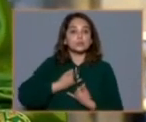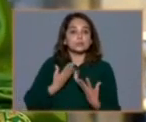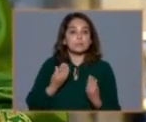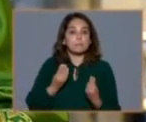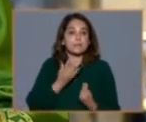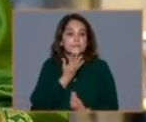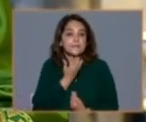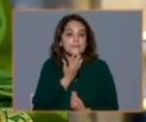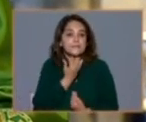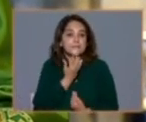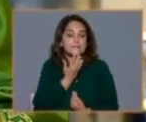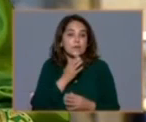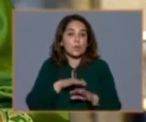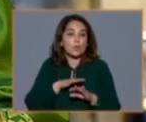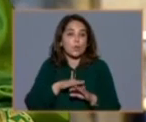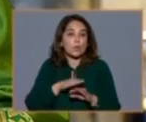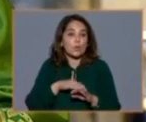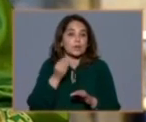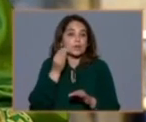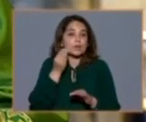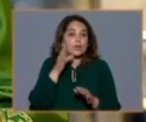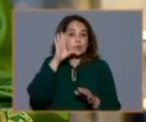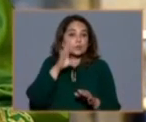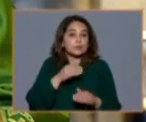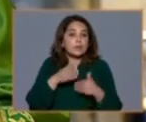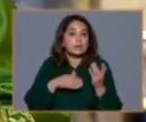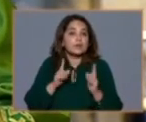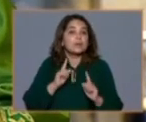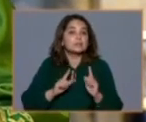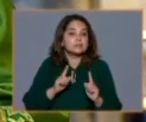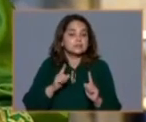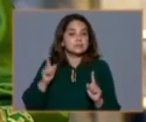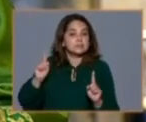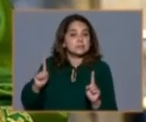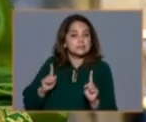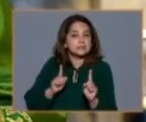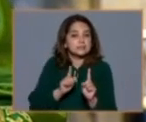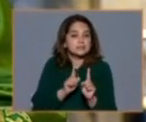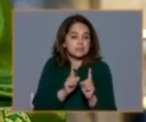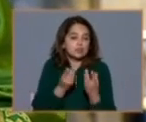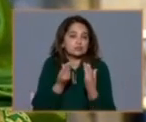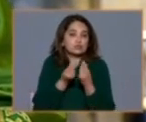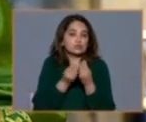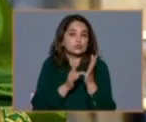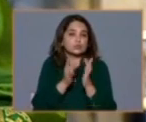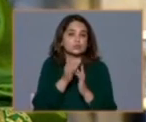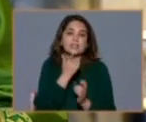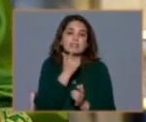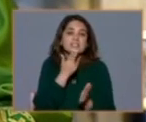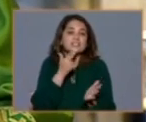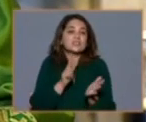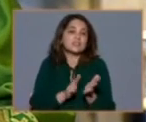tremer, por não saber o que lhe tinha acontecido, veio prostrar-se diante de Jesus e disse-lhe a